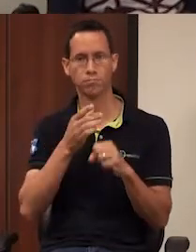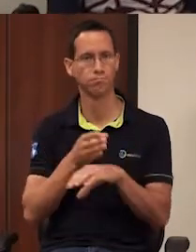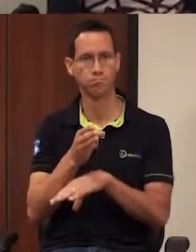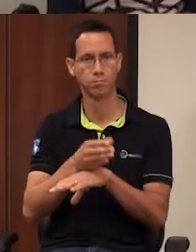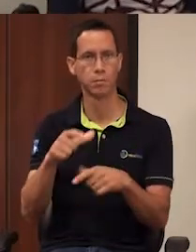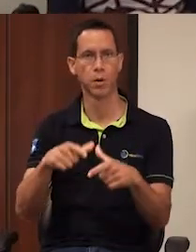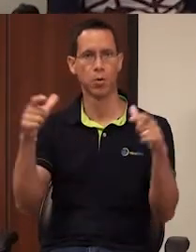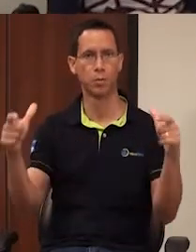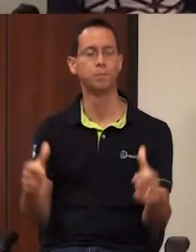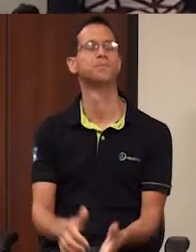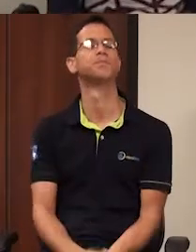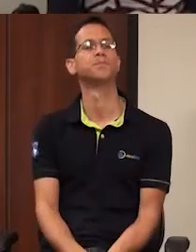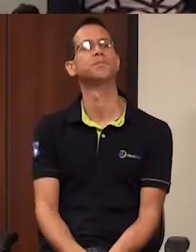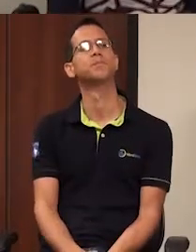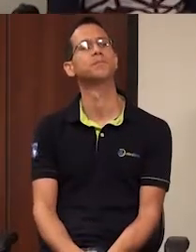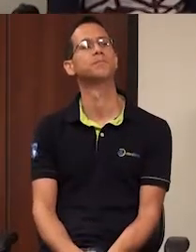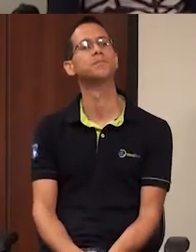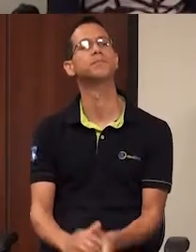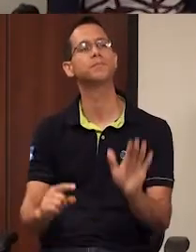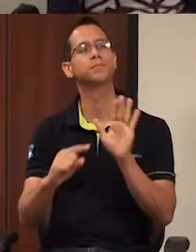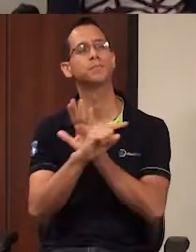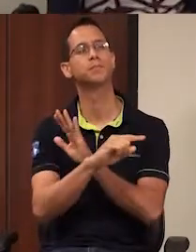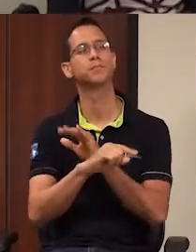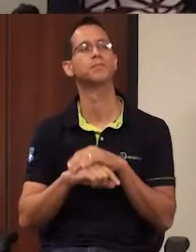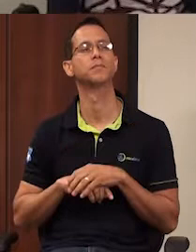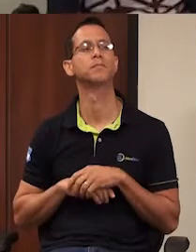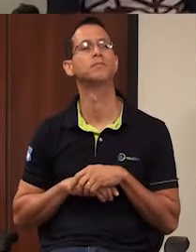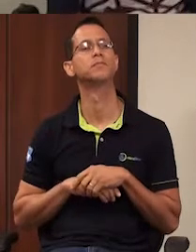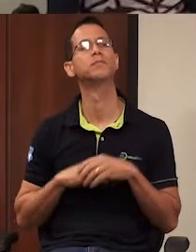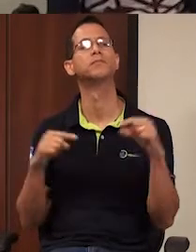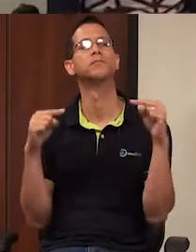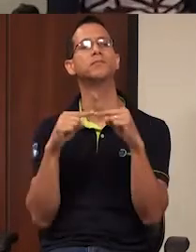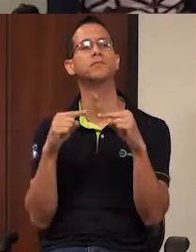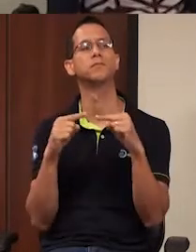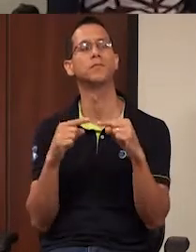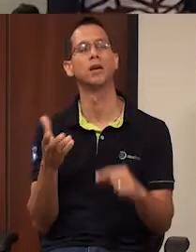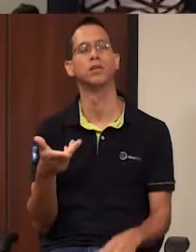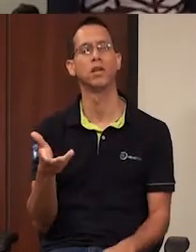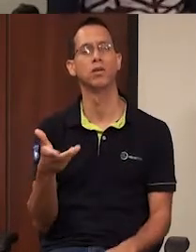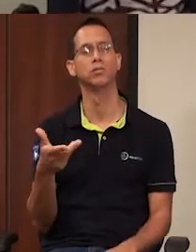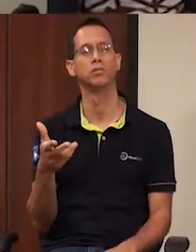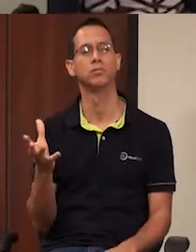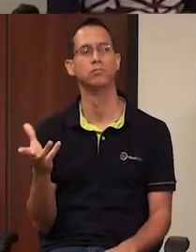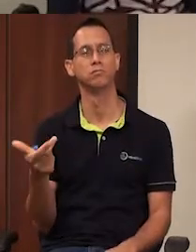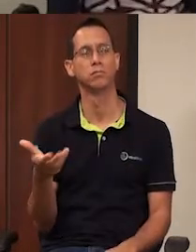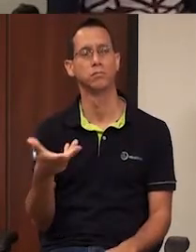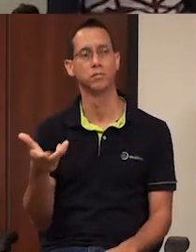Né? A minha pergunta diz respeito à agilidade, né? Porque eu trabalho em uma